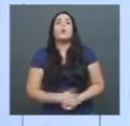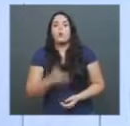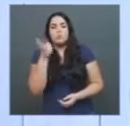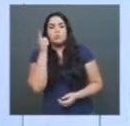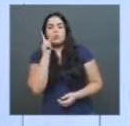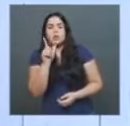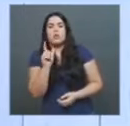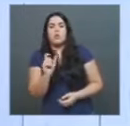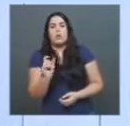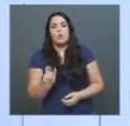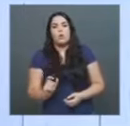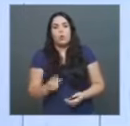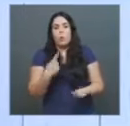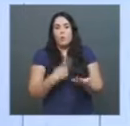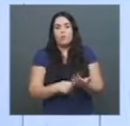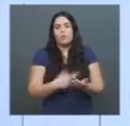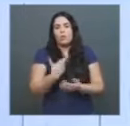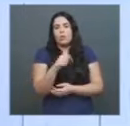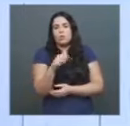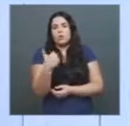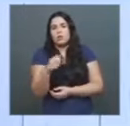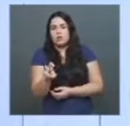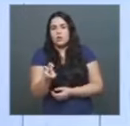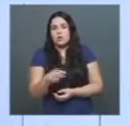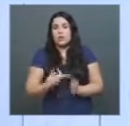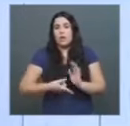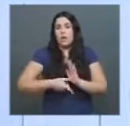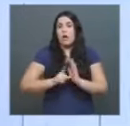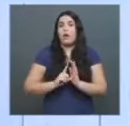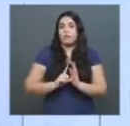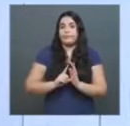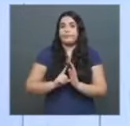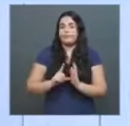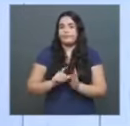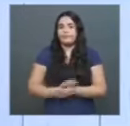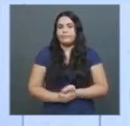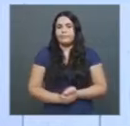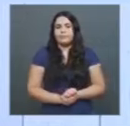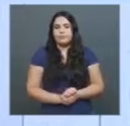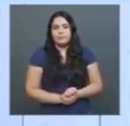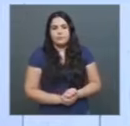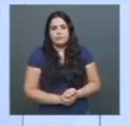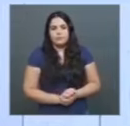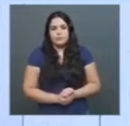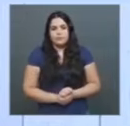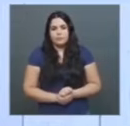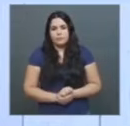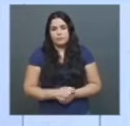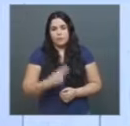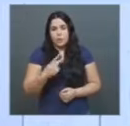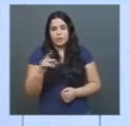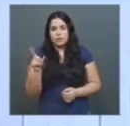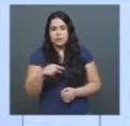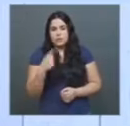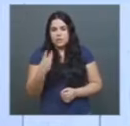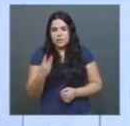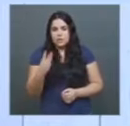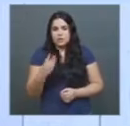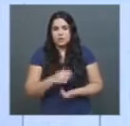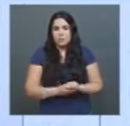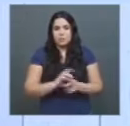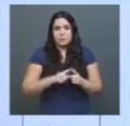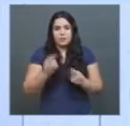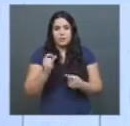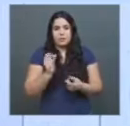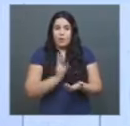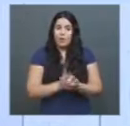do milênio em 2015, antes do que se previa, que era reduzir em 2/3 a mortalidade infantil. No entanto, nós